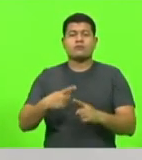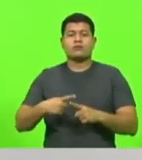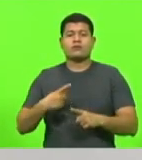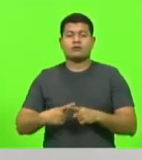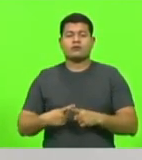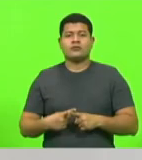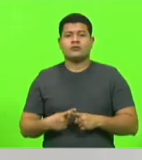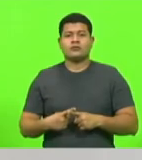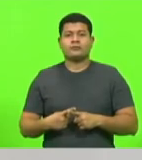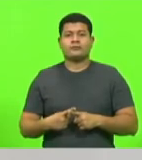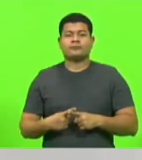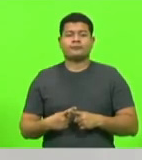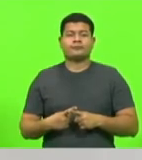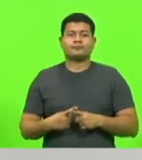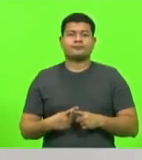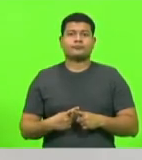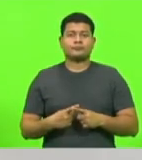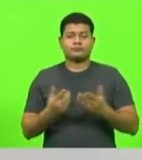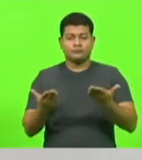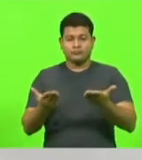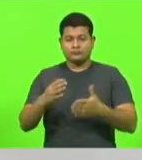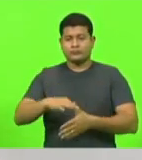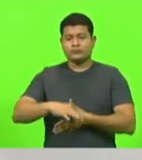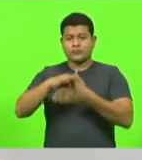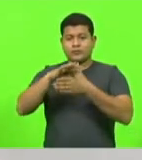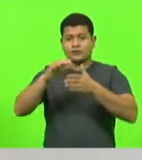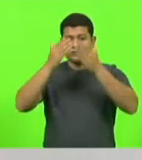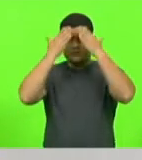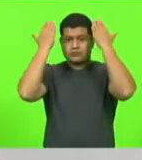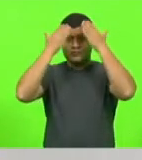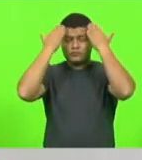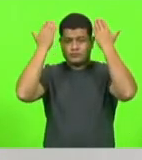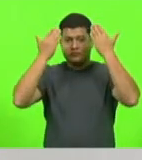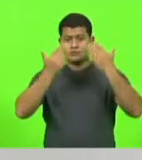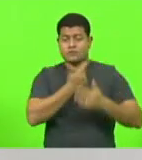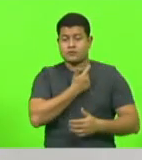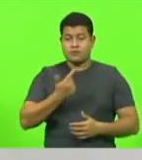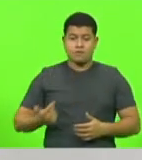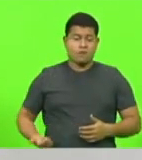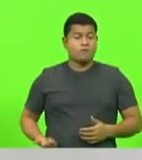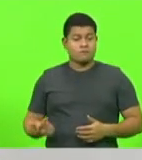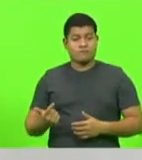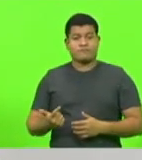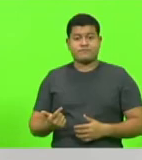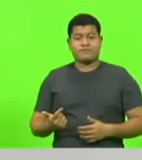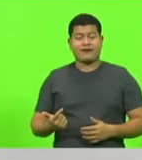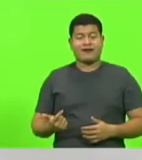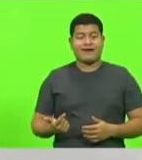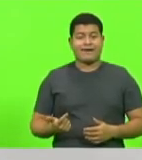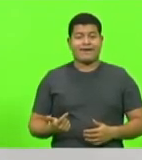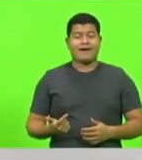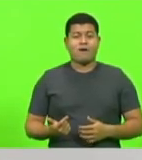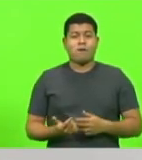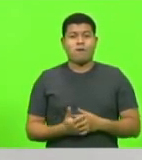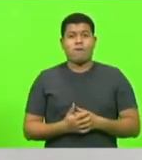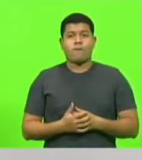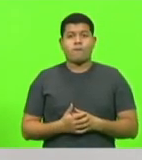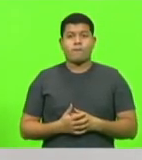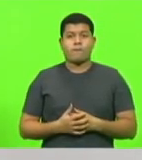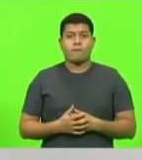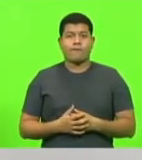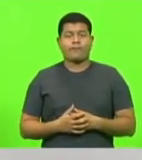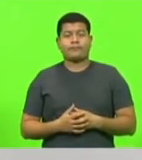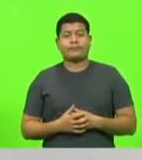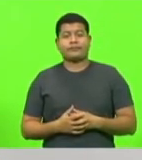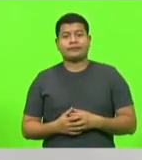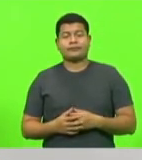Chef, nosso líder do governo, um evento que ocorreu lá